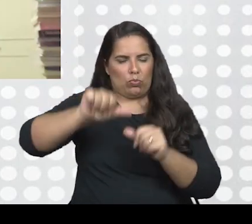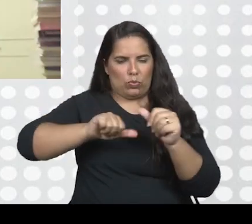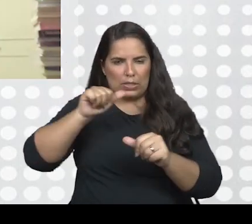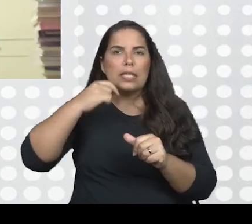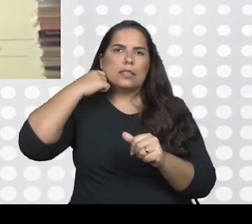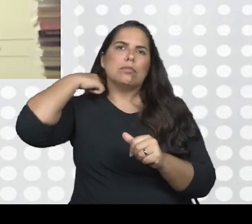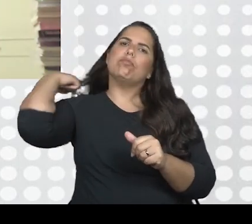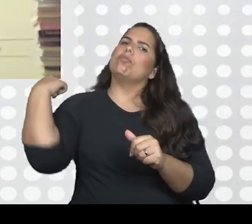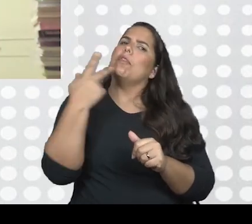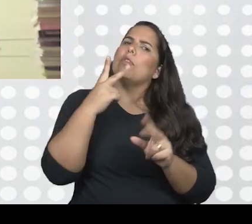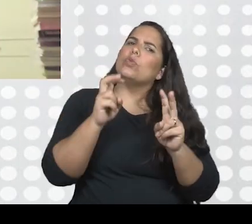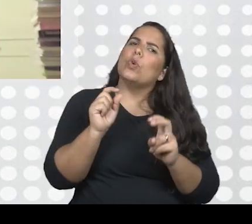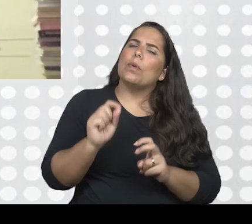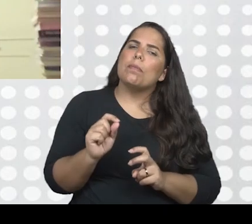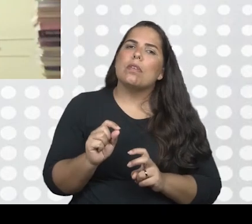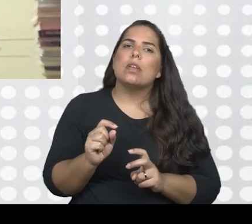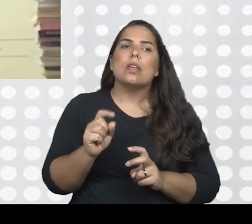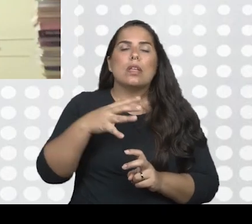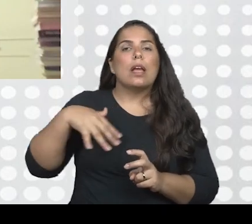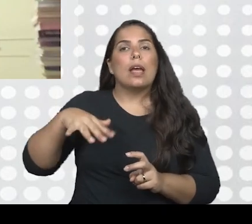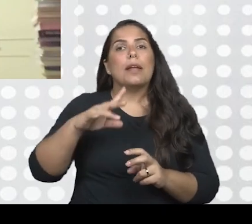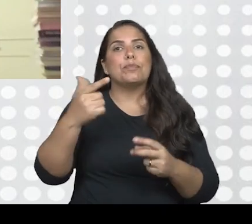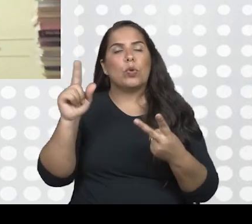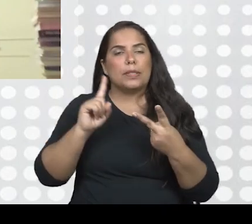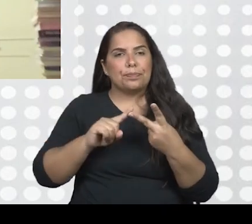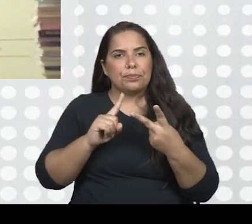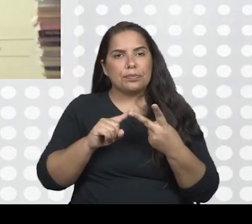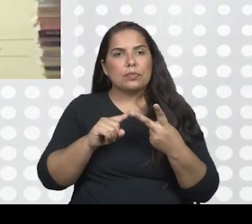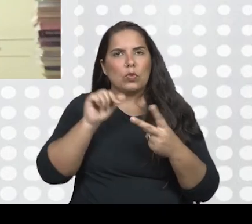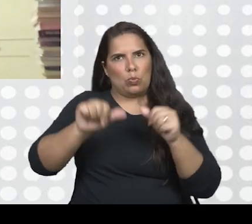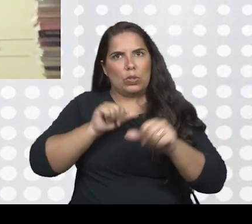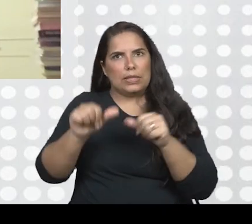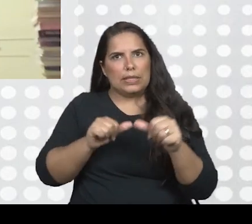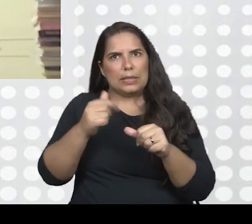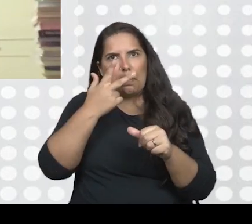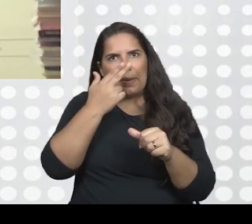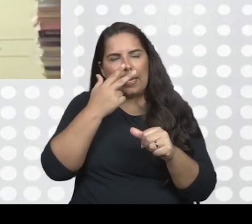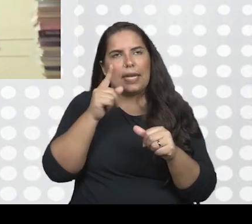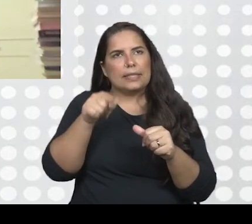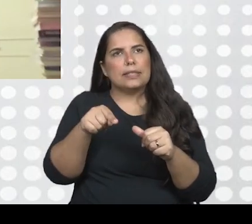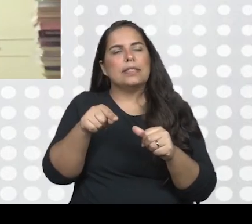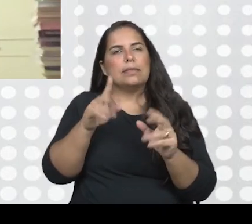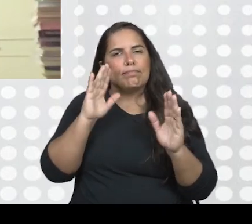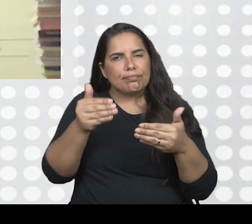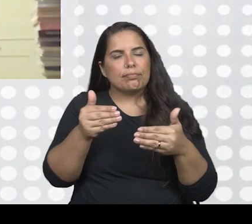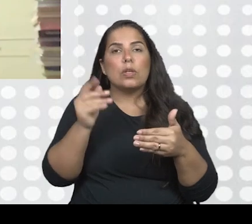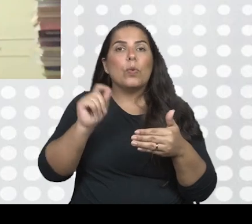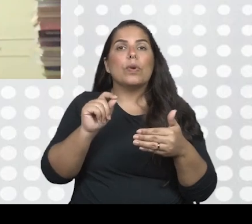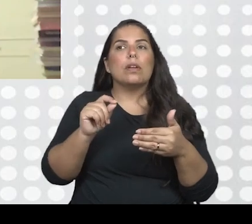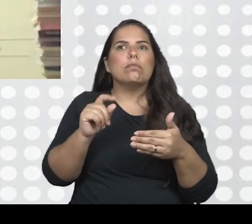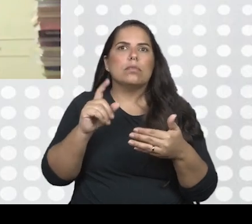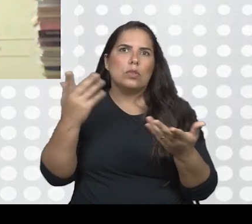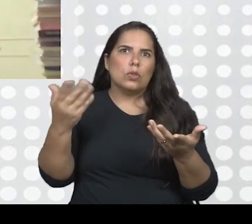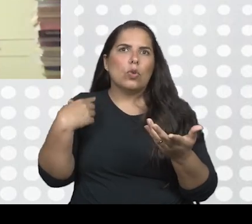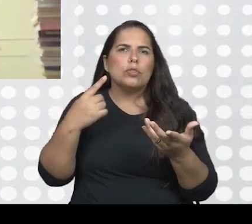mudança que eu destaco na área, e a outra mudança que me parece central é que